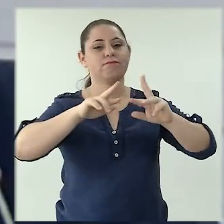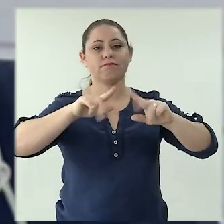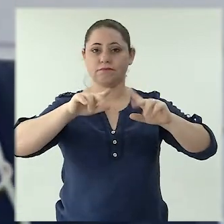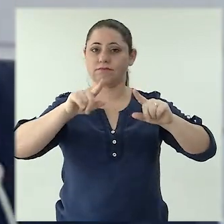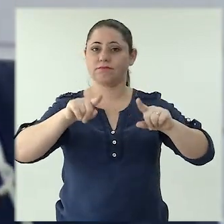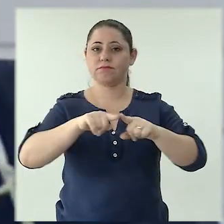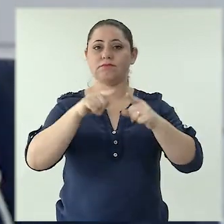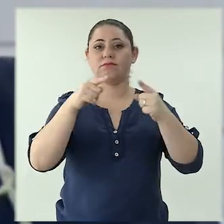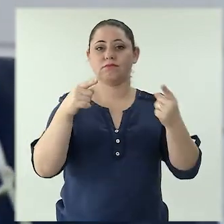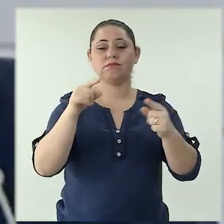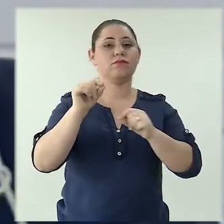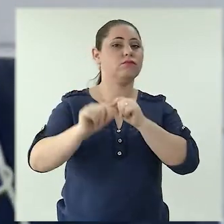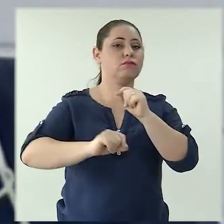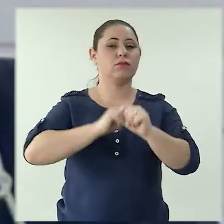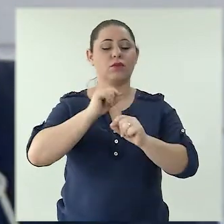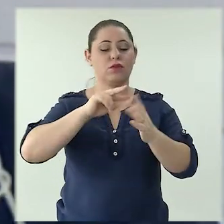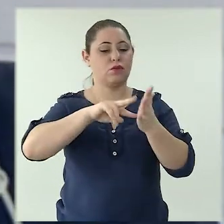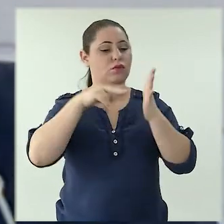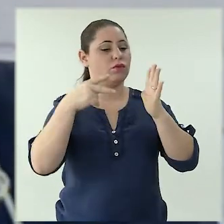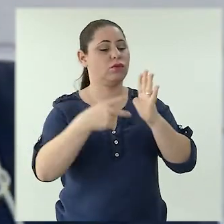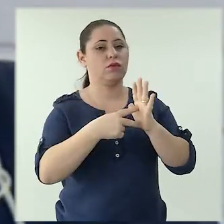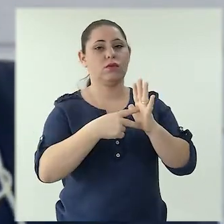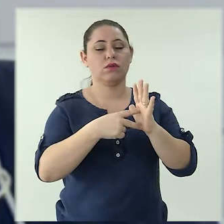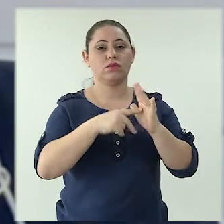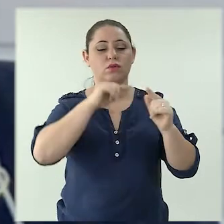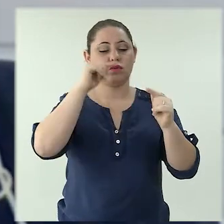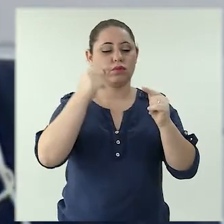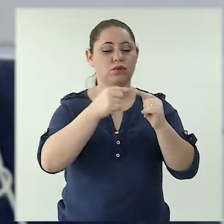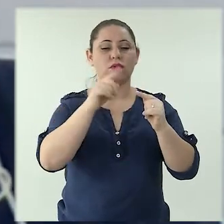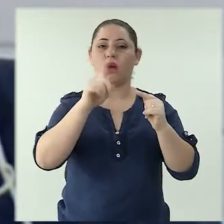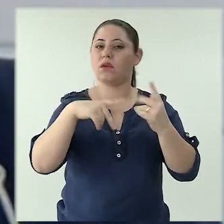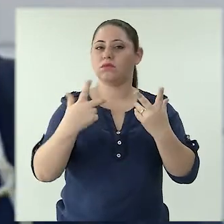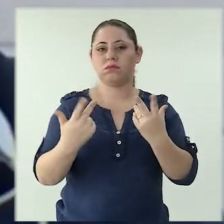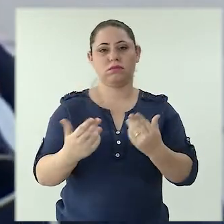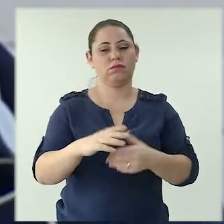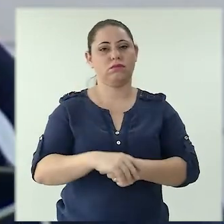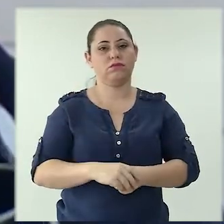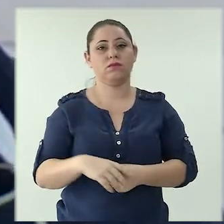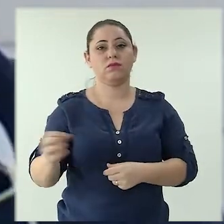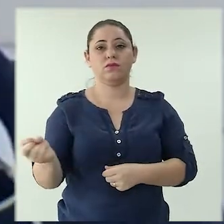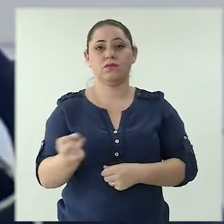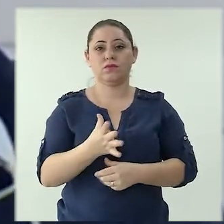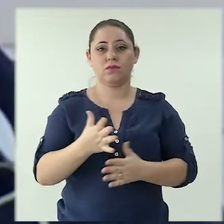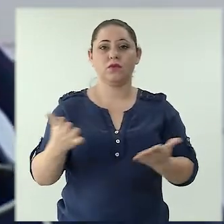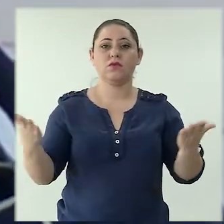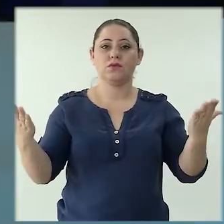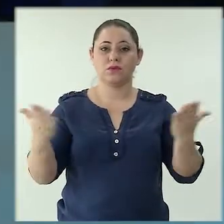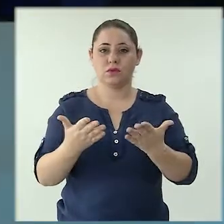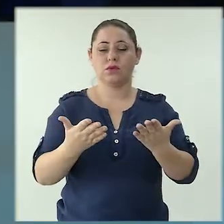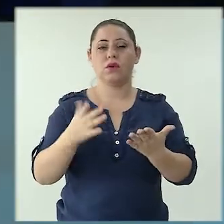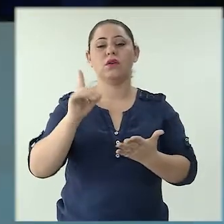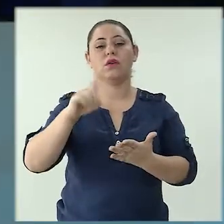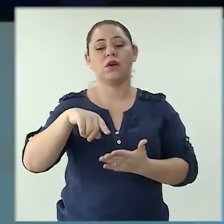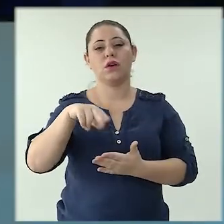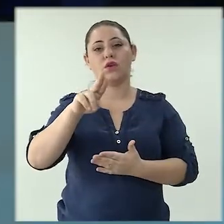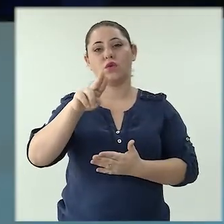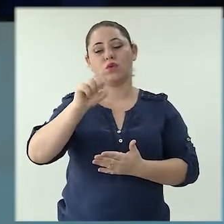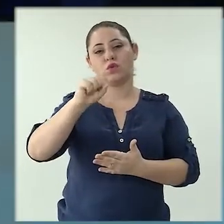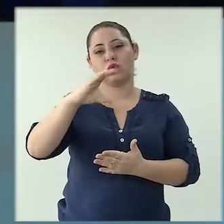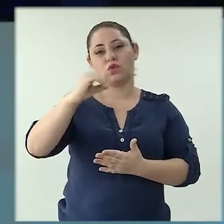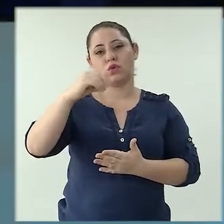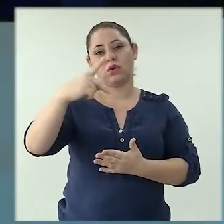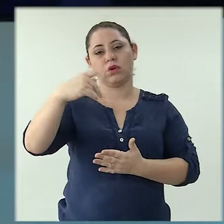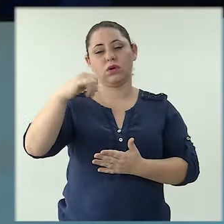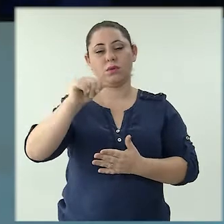diferem um do outro, mas que a finalidade é a mesma, né? E o mais novo, e dentre todos esses, é o uso